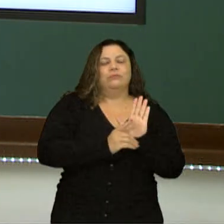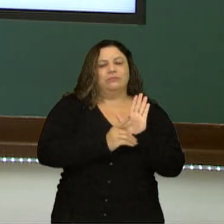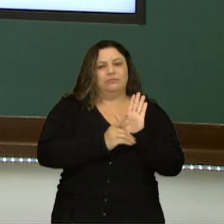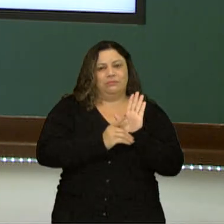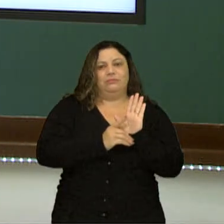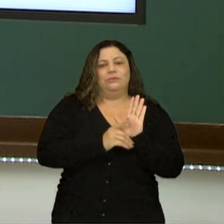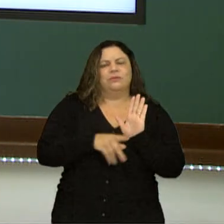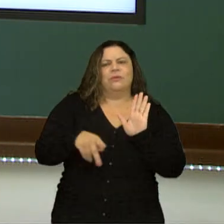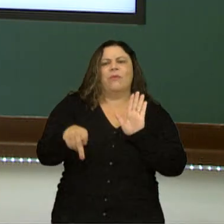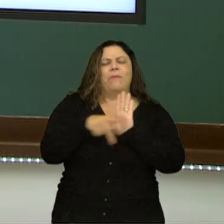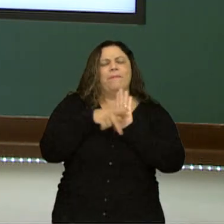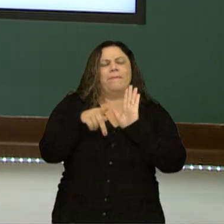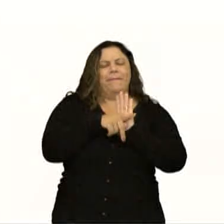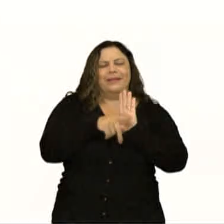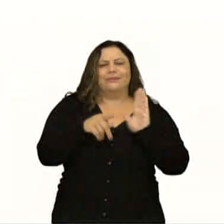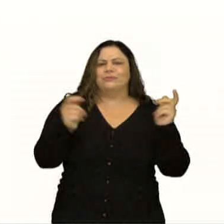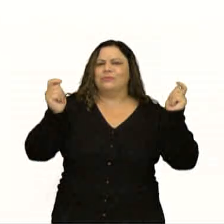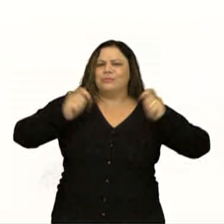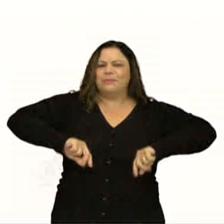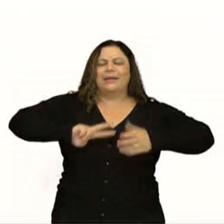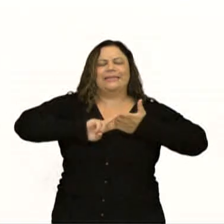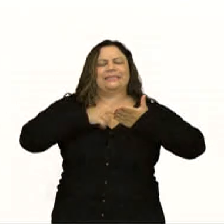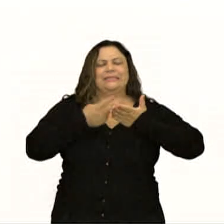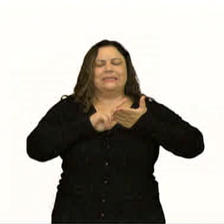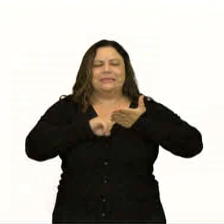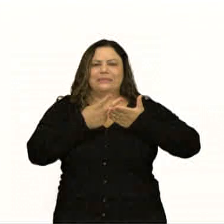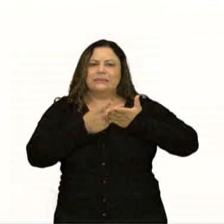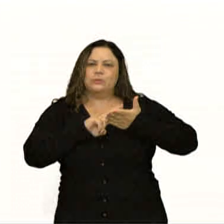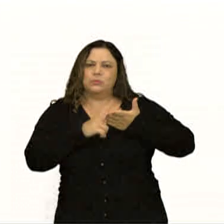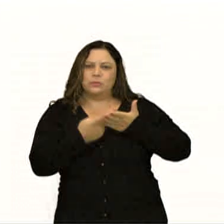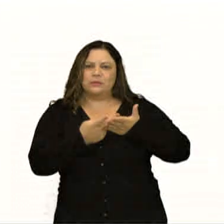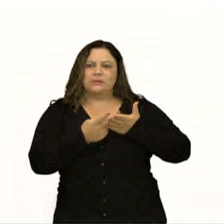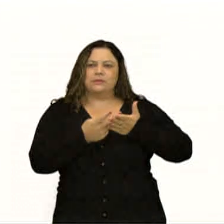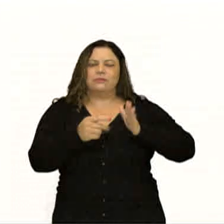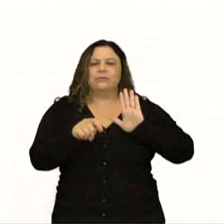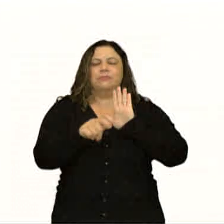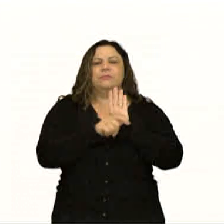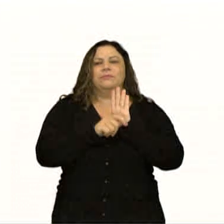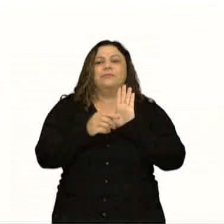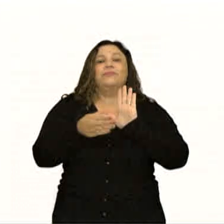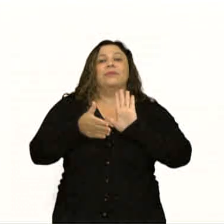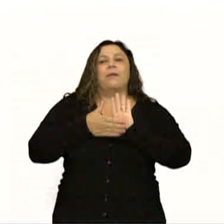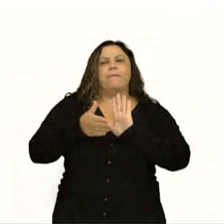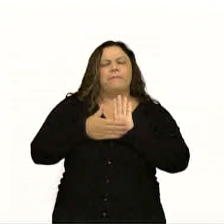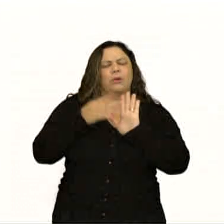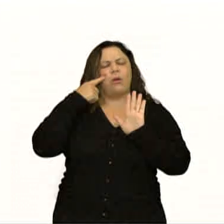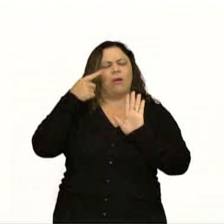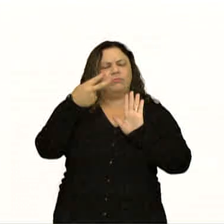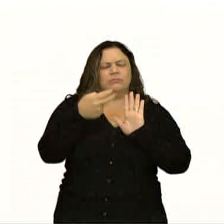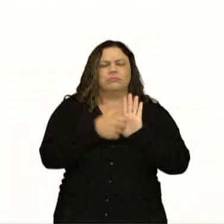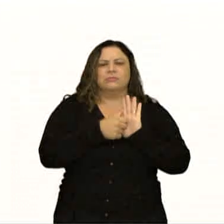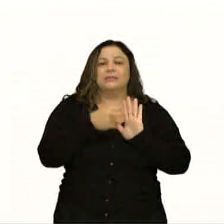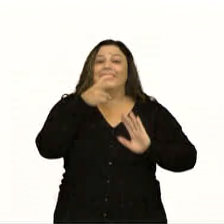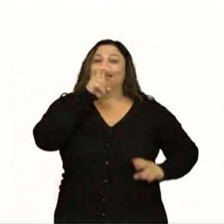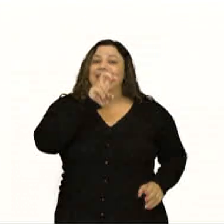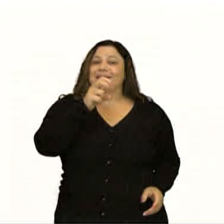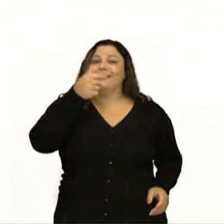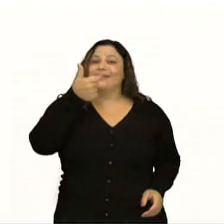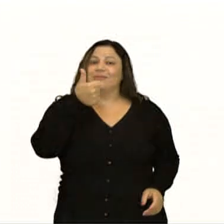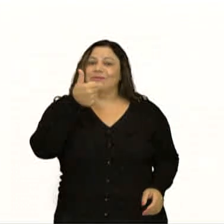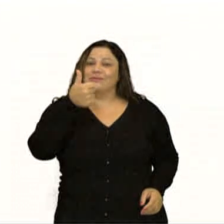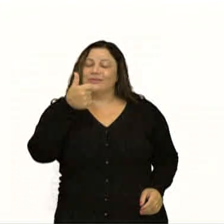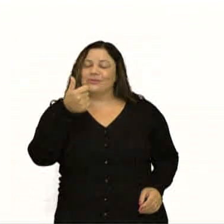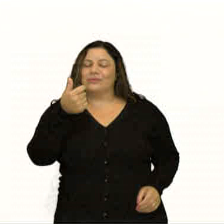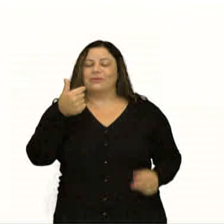ter. É o mais traduzido até hoje que nós temos. 512 idiomas. Pois é, vocês viram?